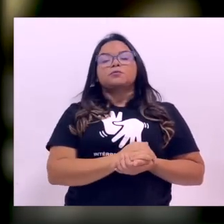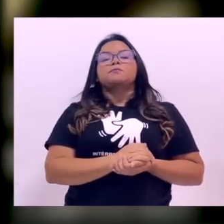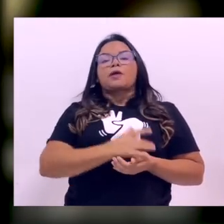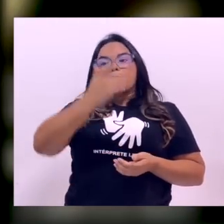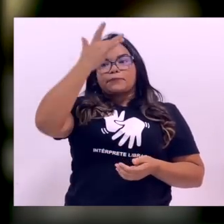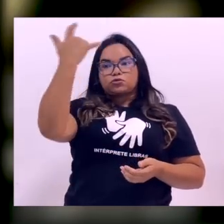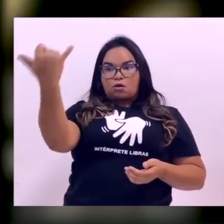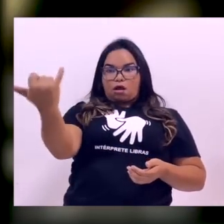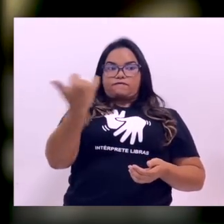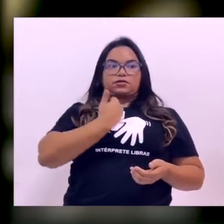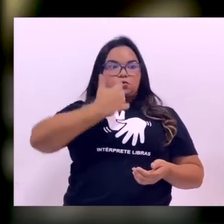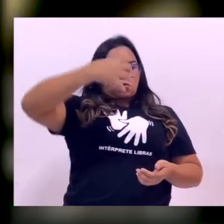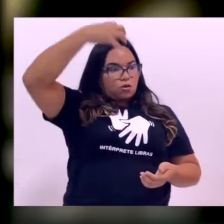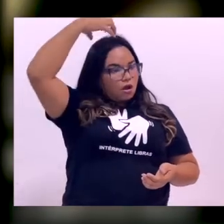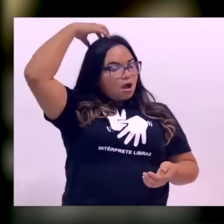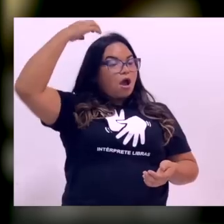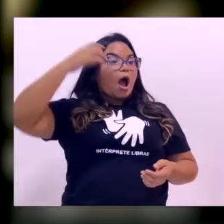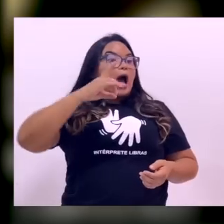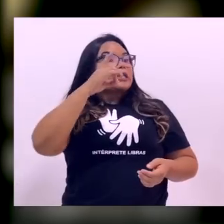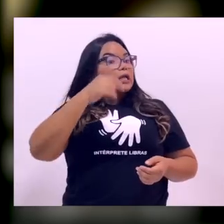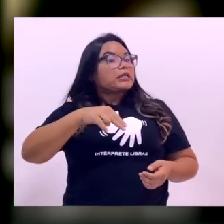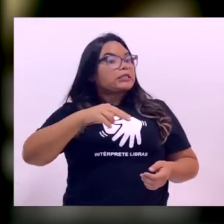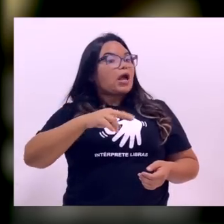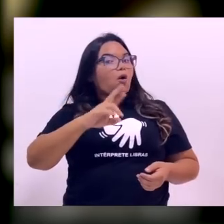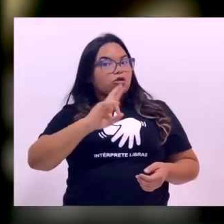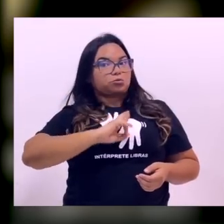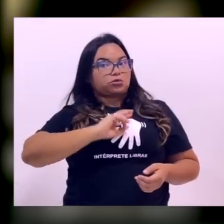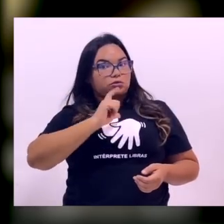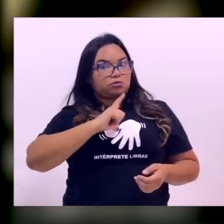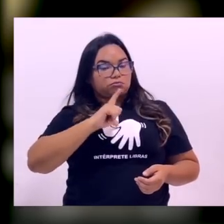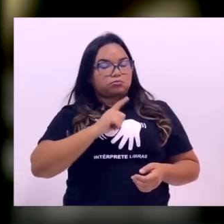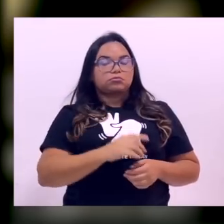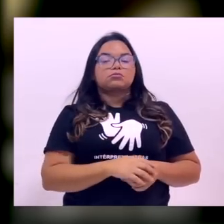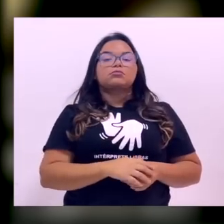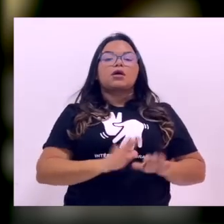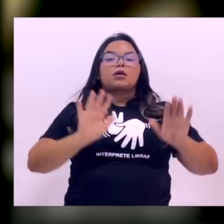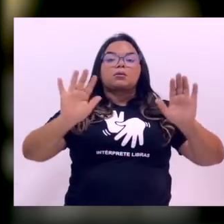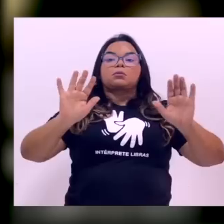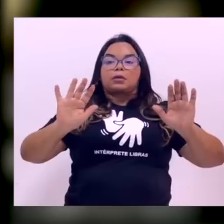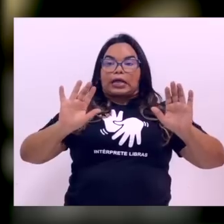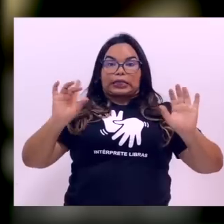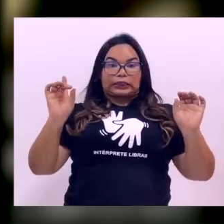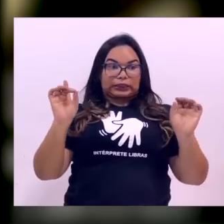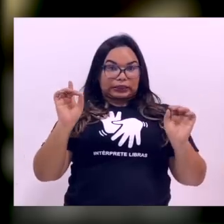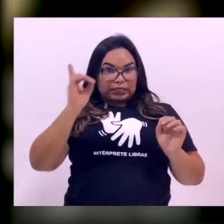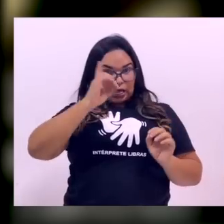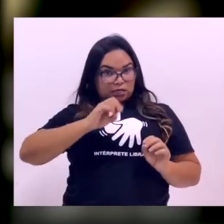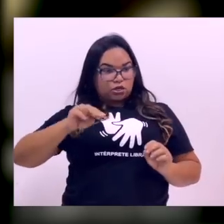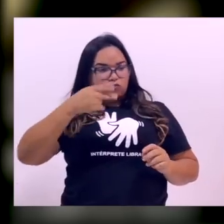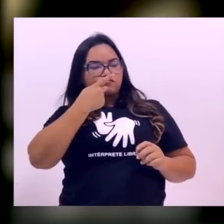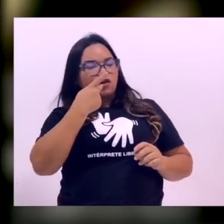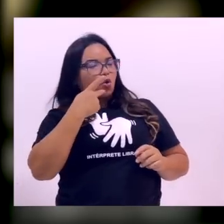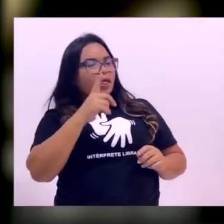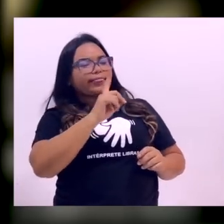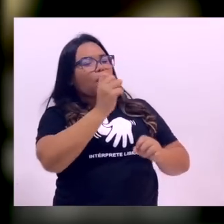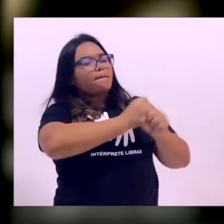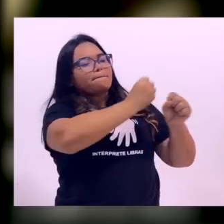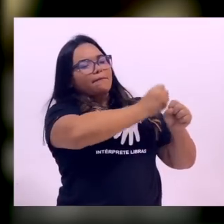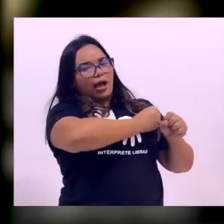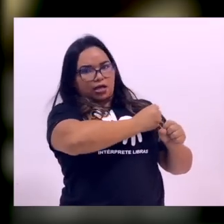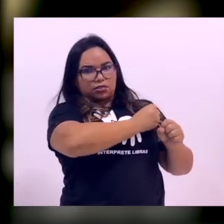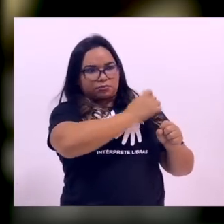então informado de que Daniel de fato tem uma resposta. Não executem os homens sábios de Babilônia. Levem-me